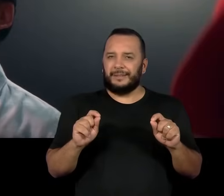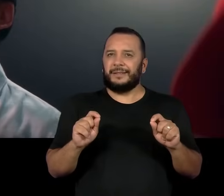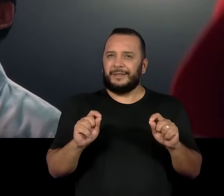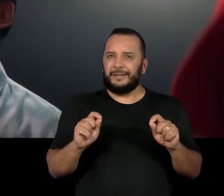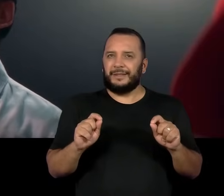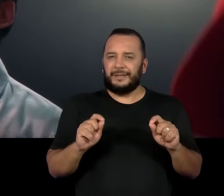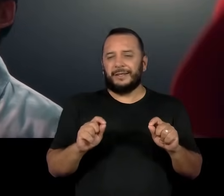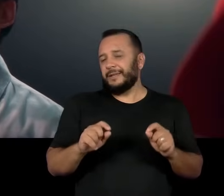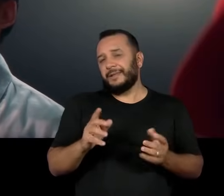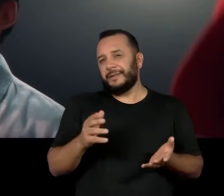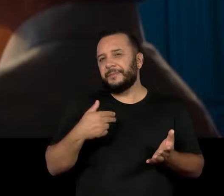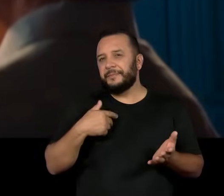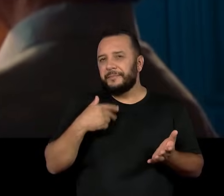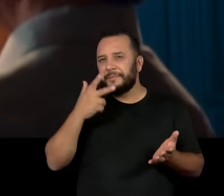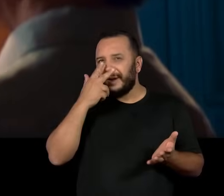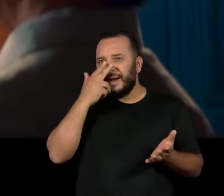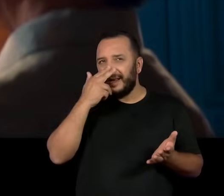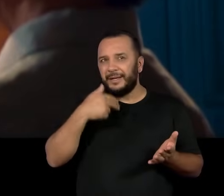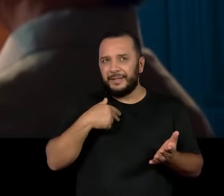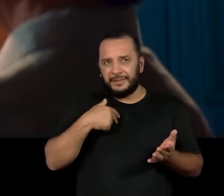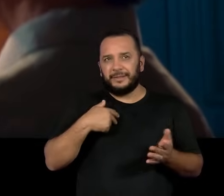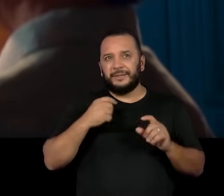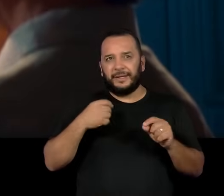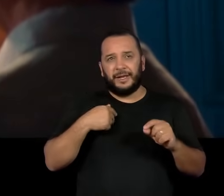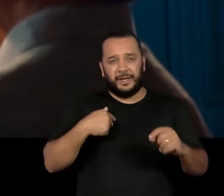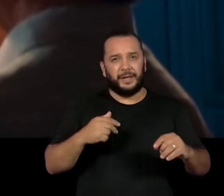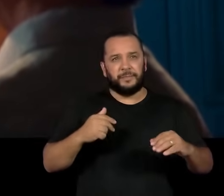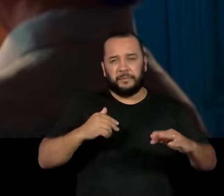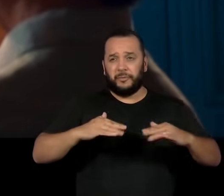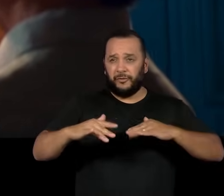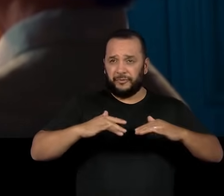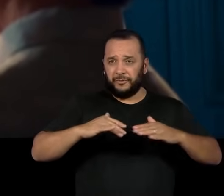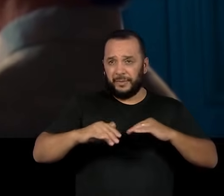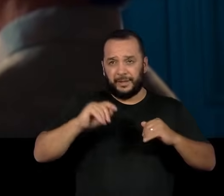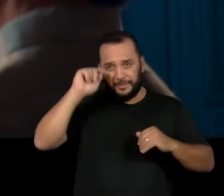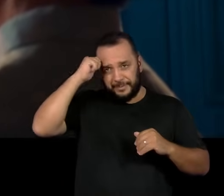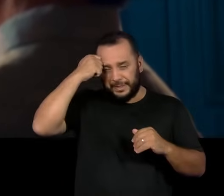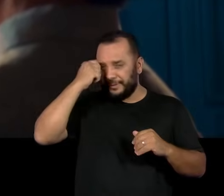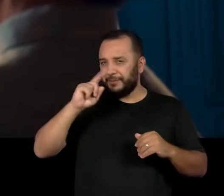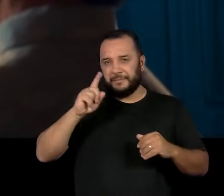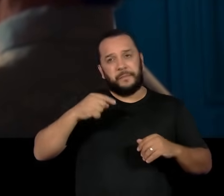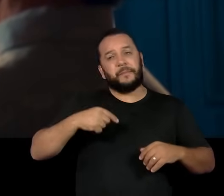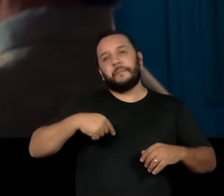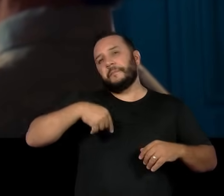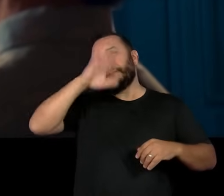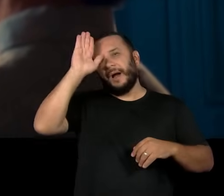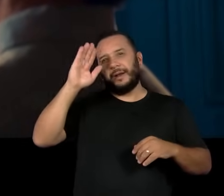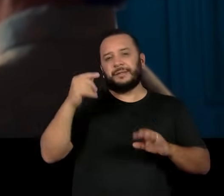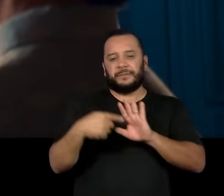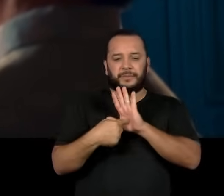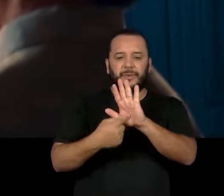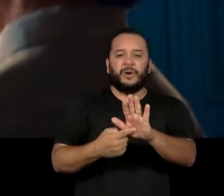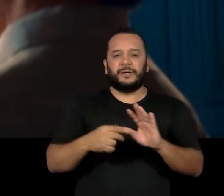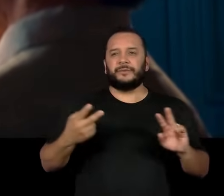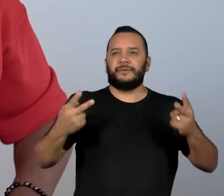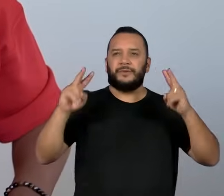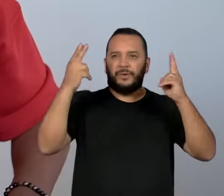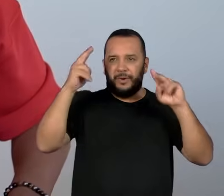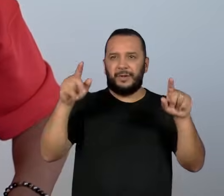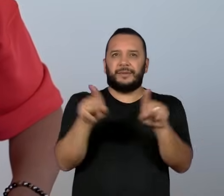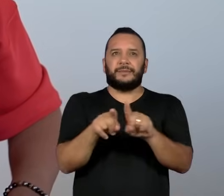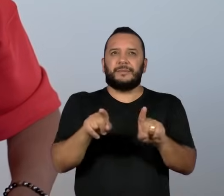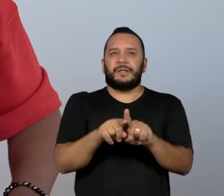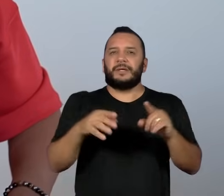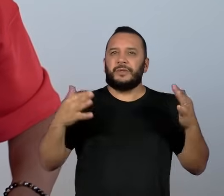a panfletagem dos movimentos pretos, tá? Ele narra a nossa vitória, as nossas dores, às